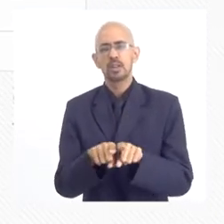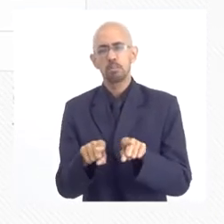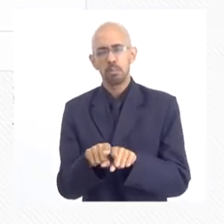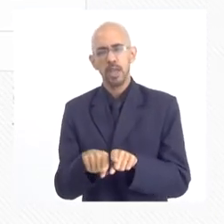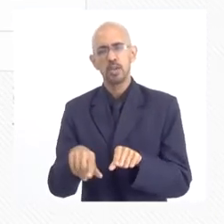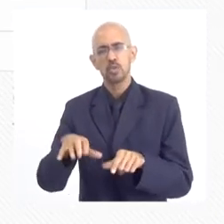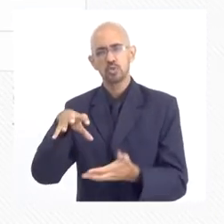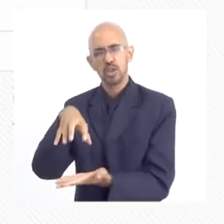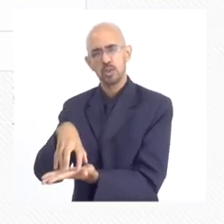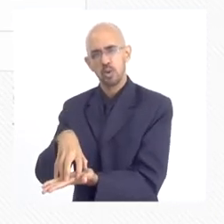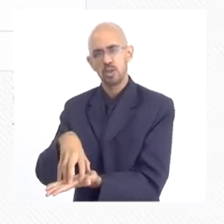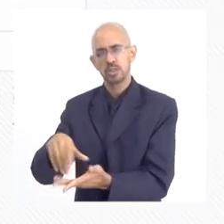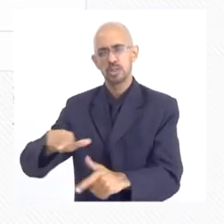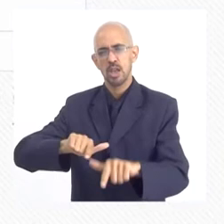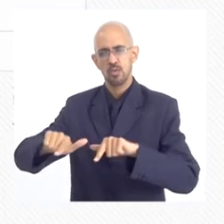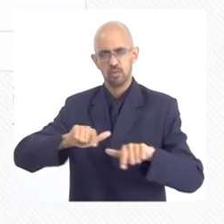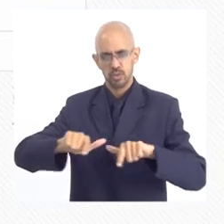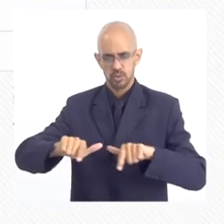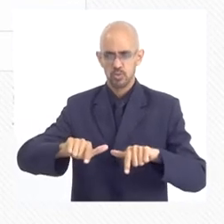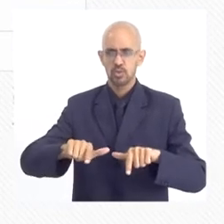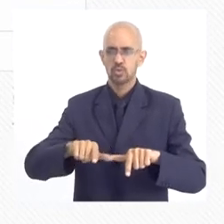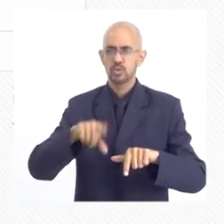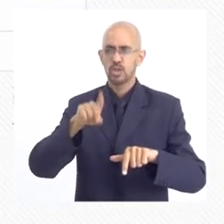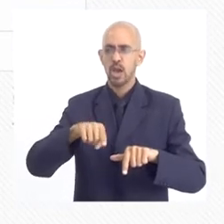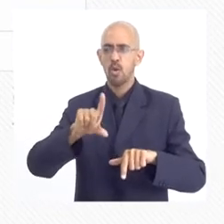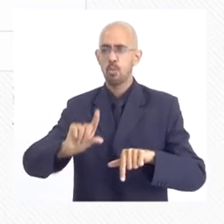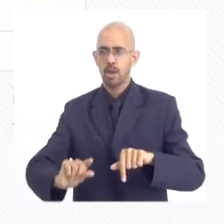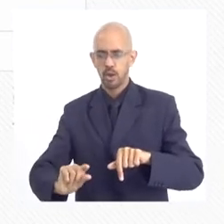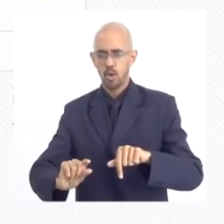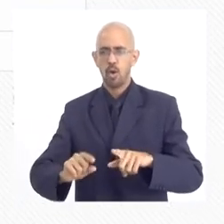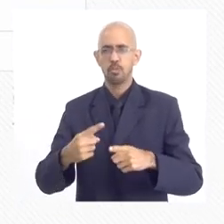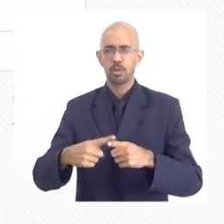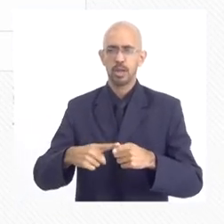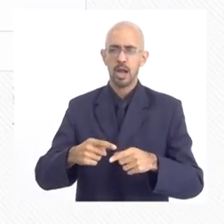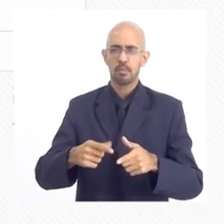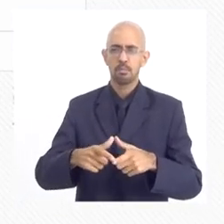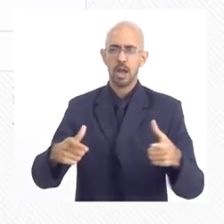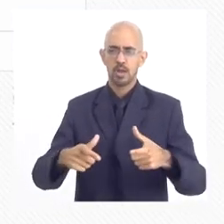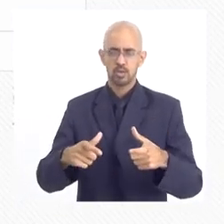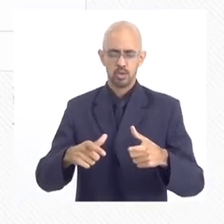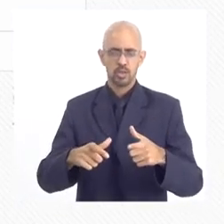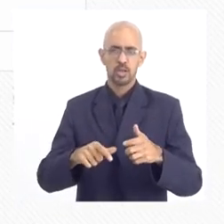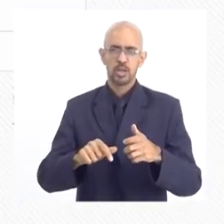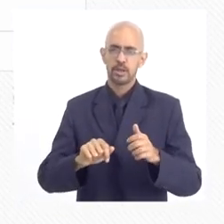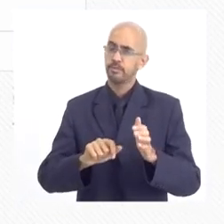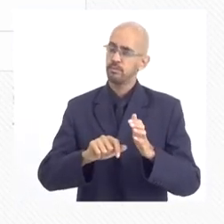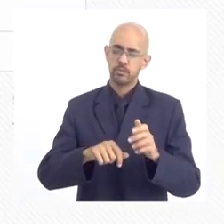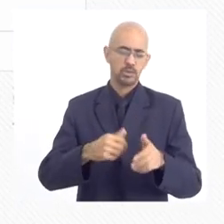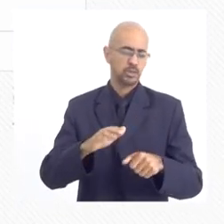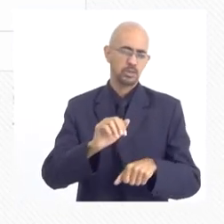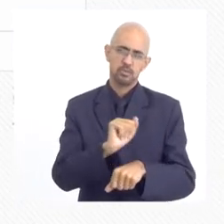porque as pessoas acabam postergando, né? Mas